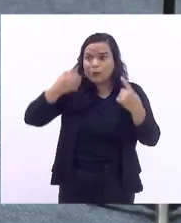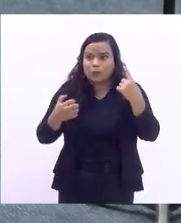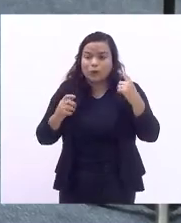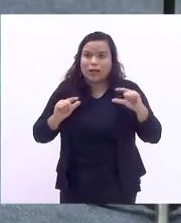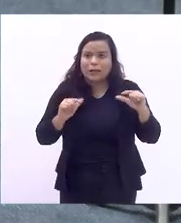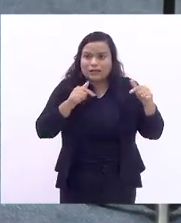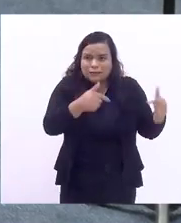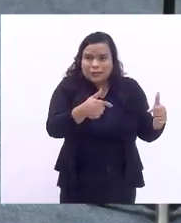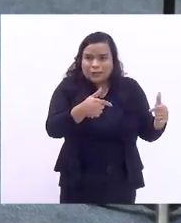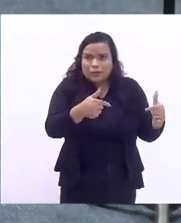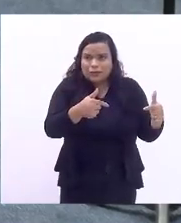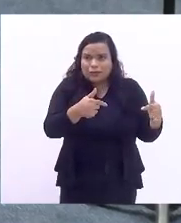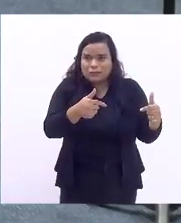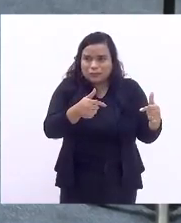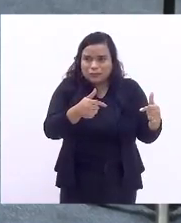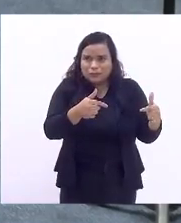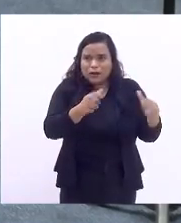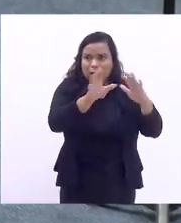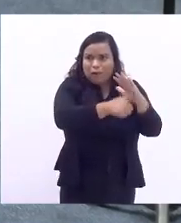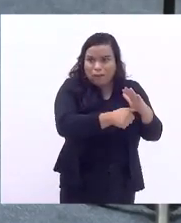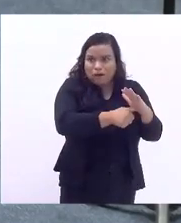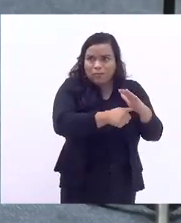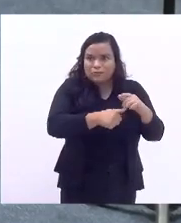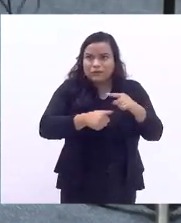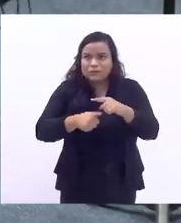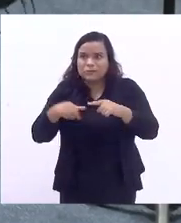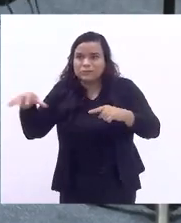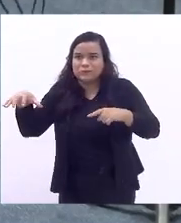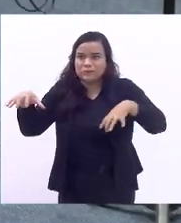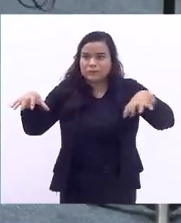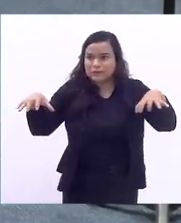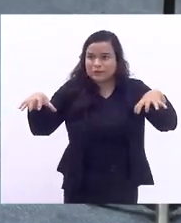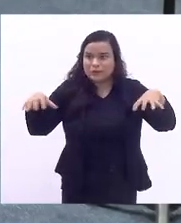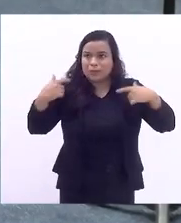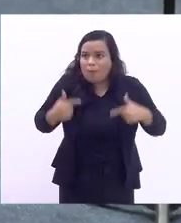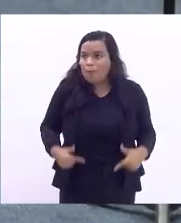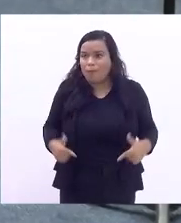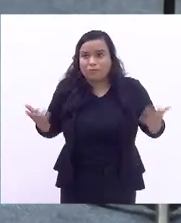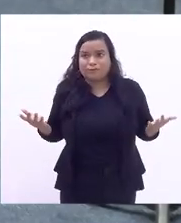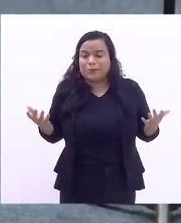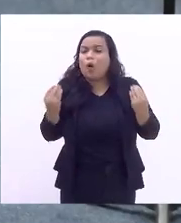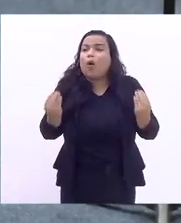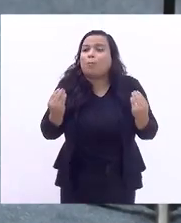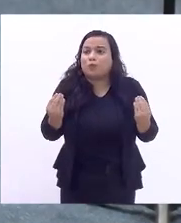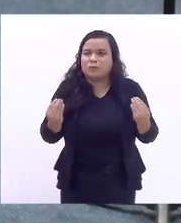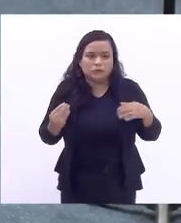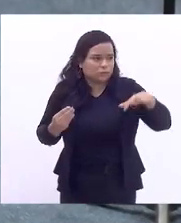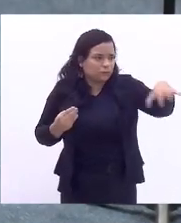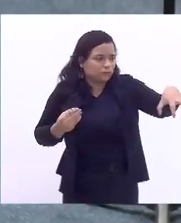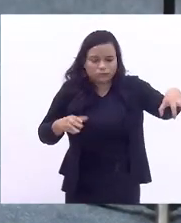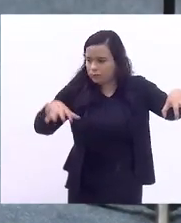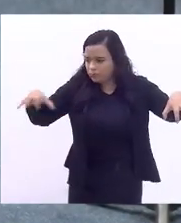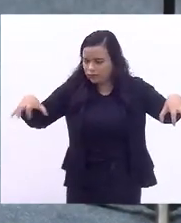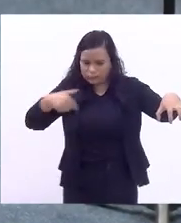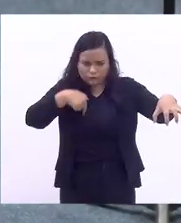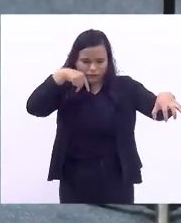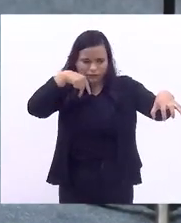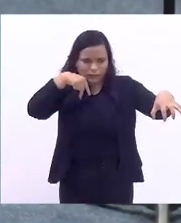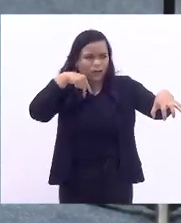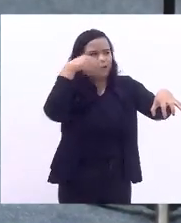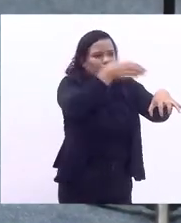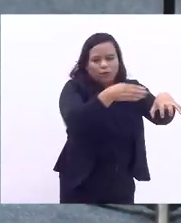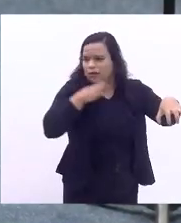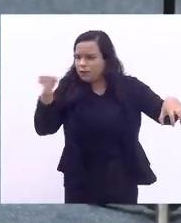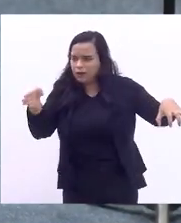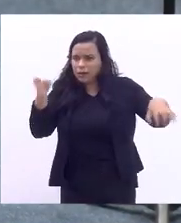ação eu não digo nem de elaboração mais da ação do outro ele certamente a inocente Porque como a física nos ensina um corpo não